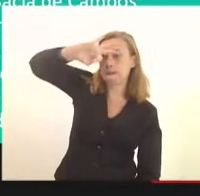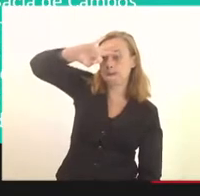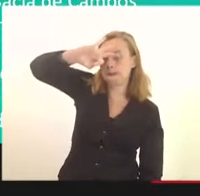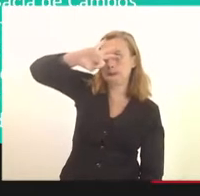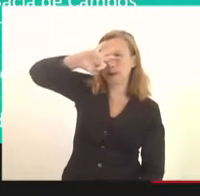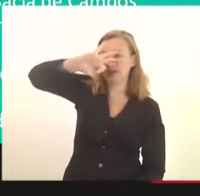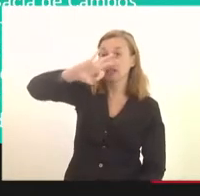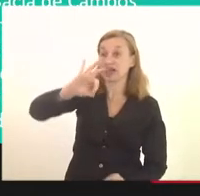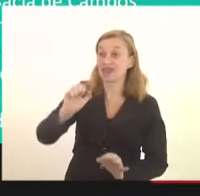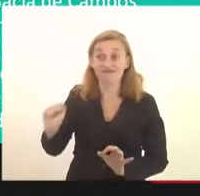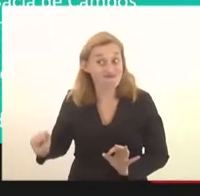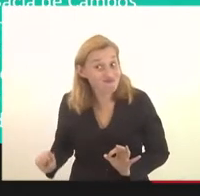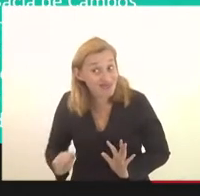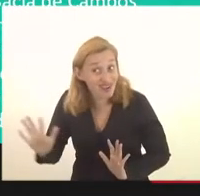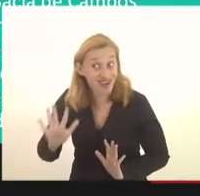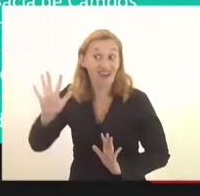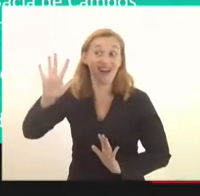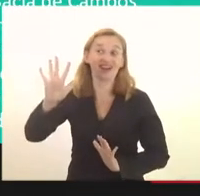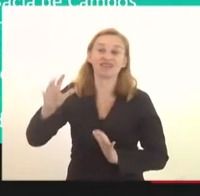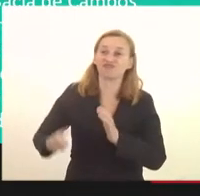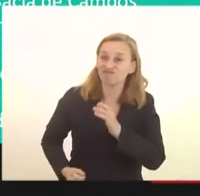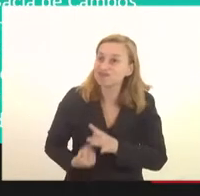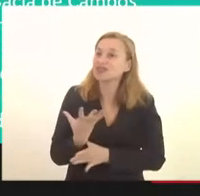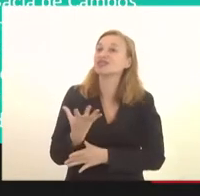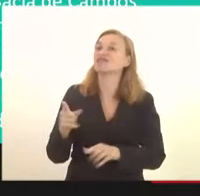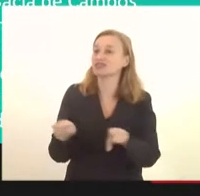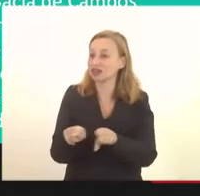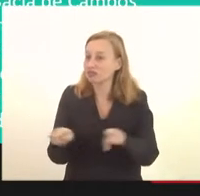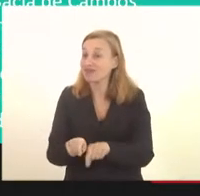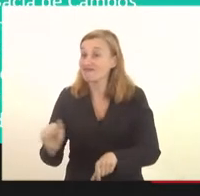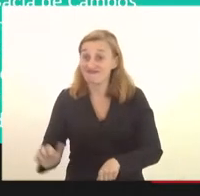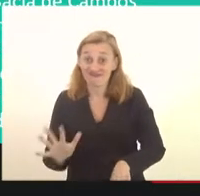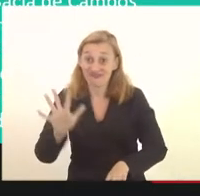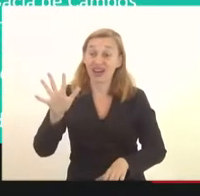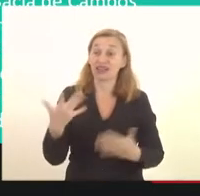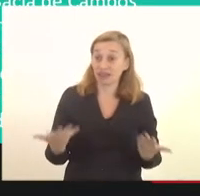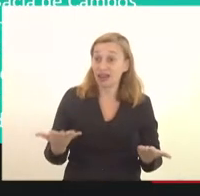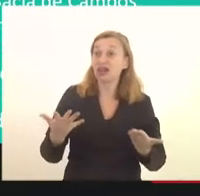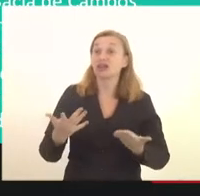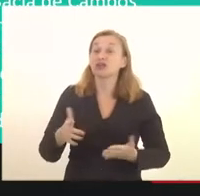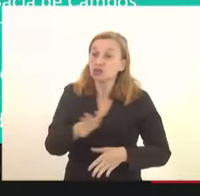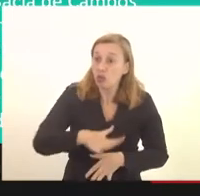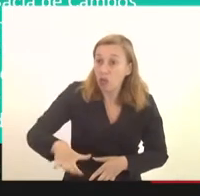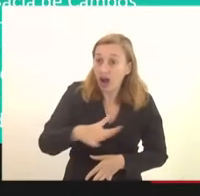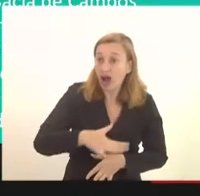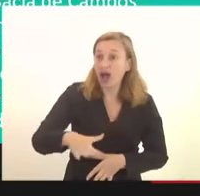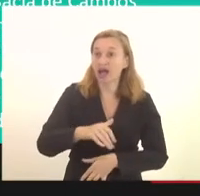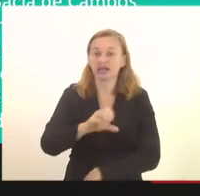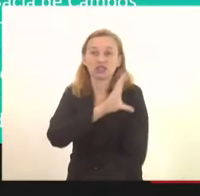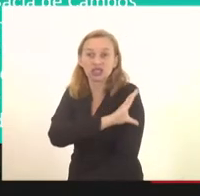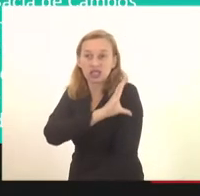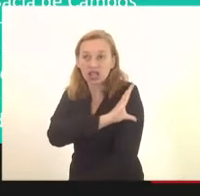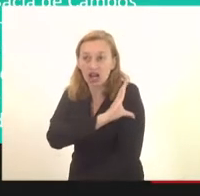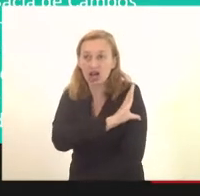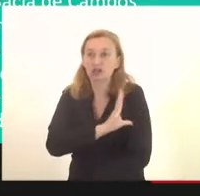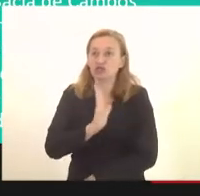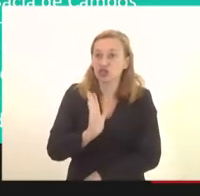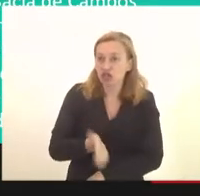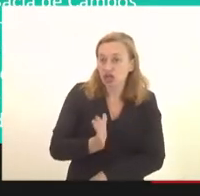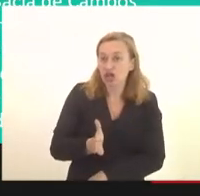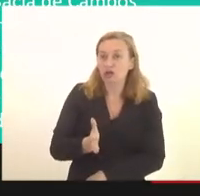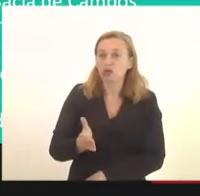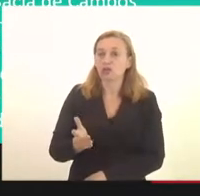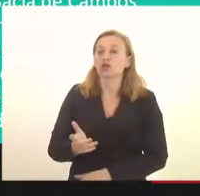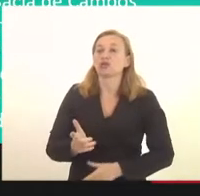cara, e a produção também vai ser. Nós estamos numa área da Bacia de Campos, que já é o outboard da Bacia de